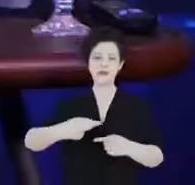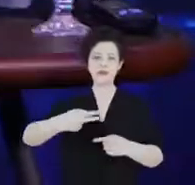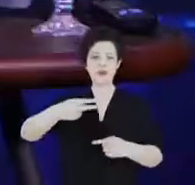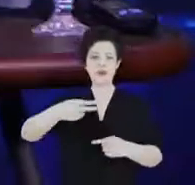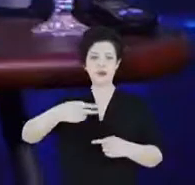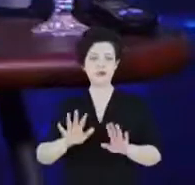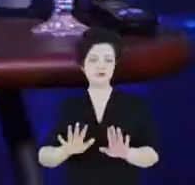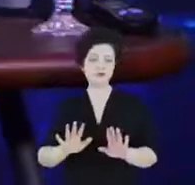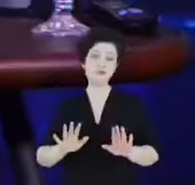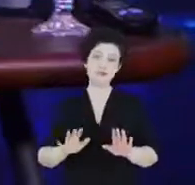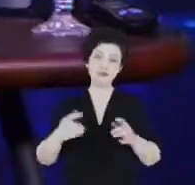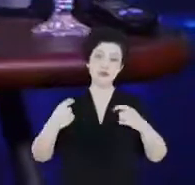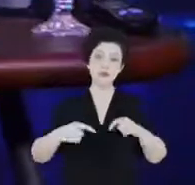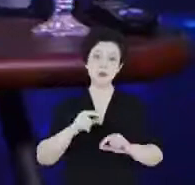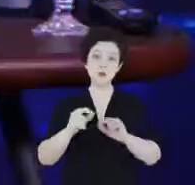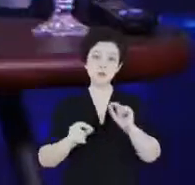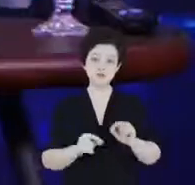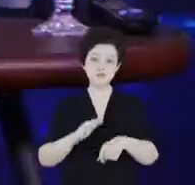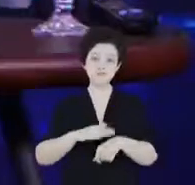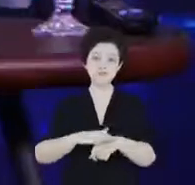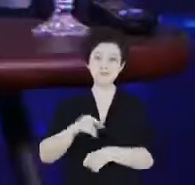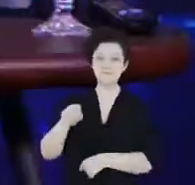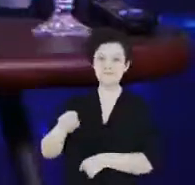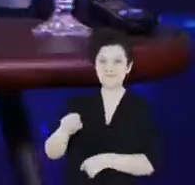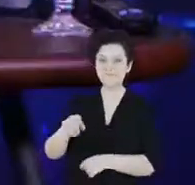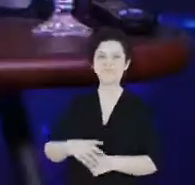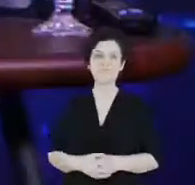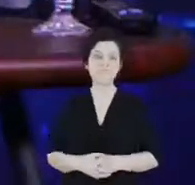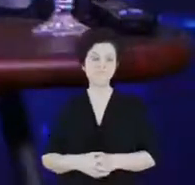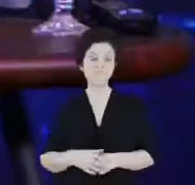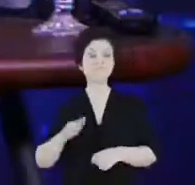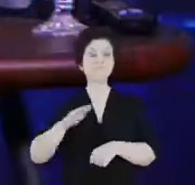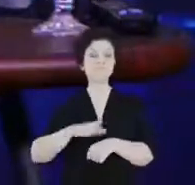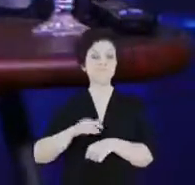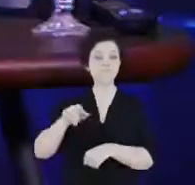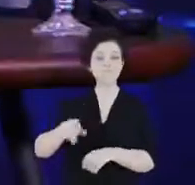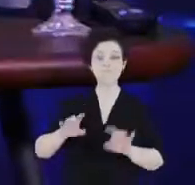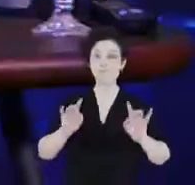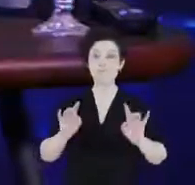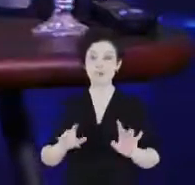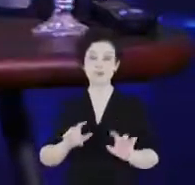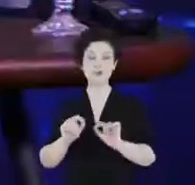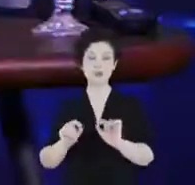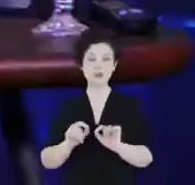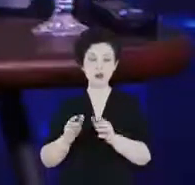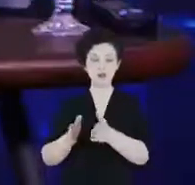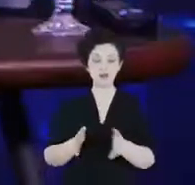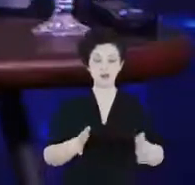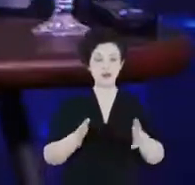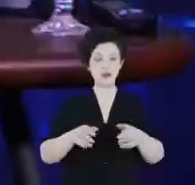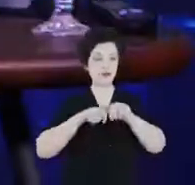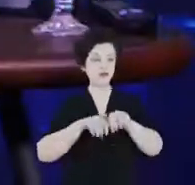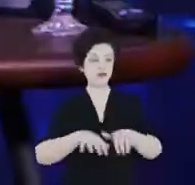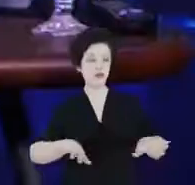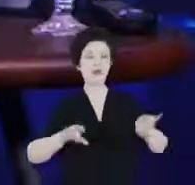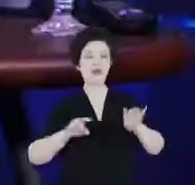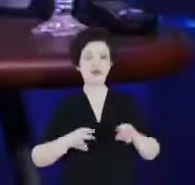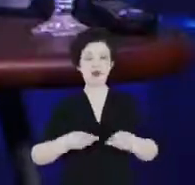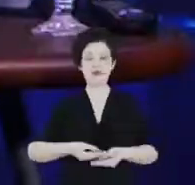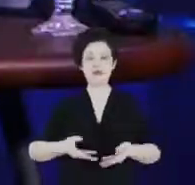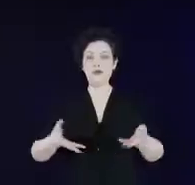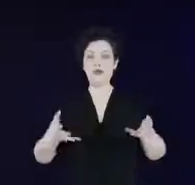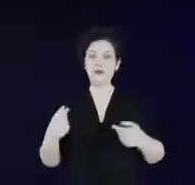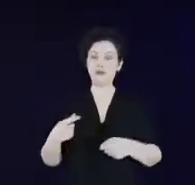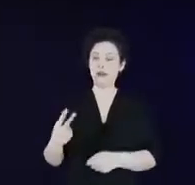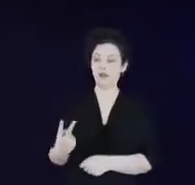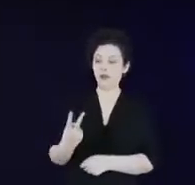a gente precisa fazer isso. Ao fazer isso, não basta só operar, a gente precisa valorar e